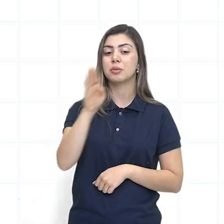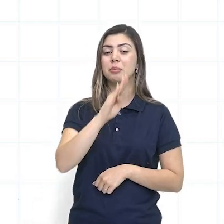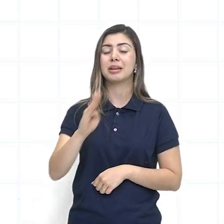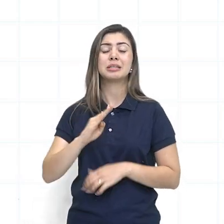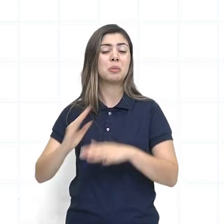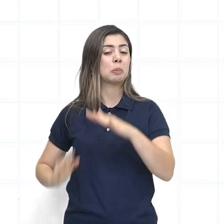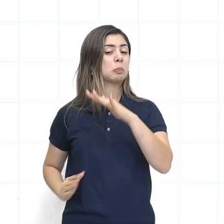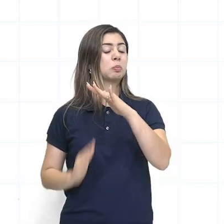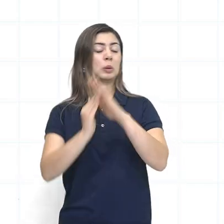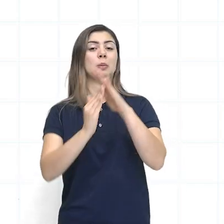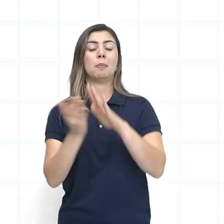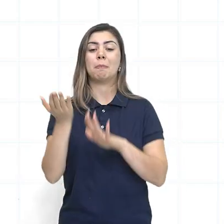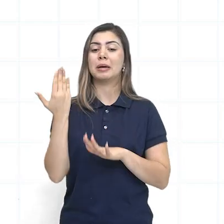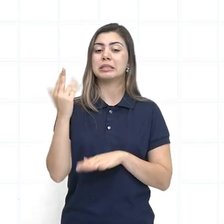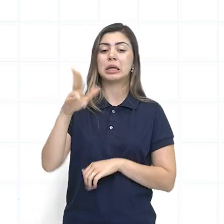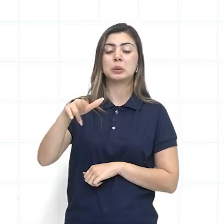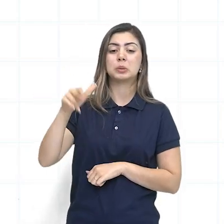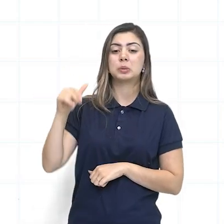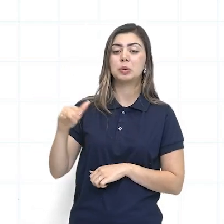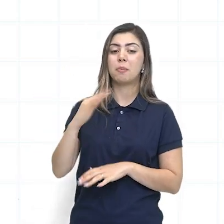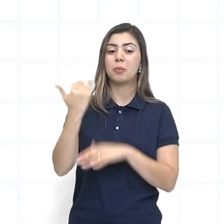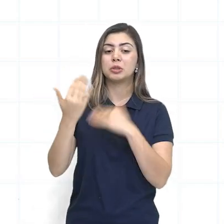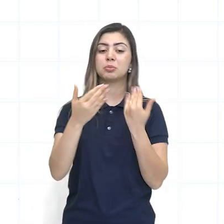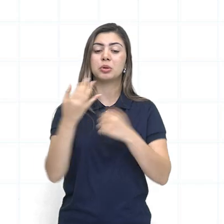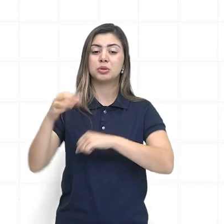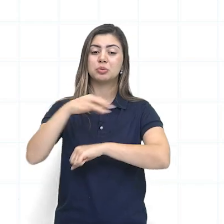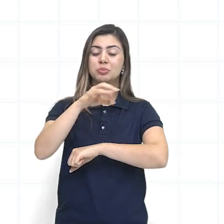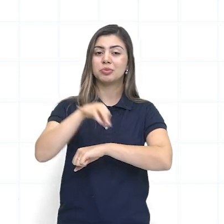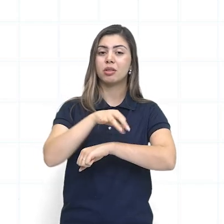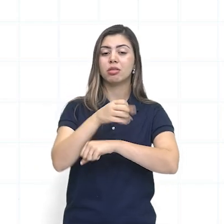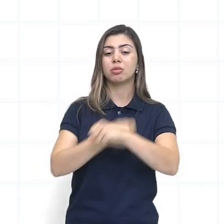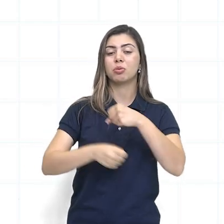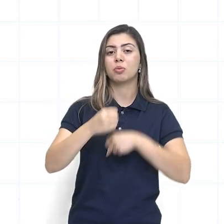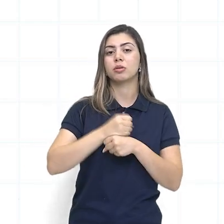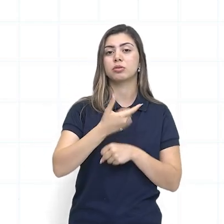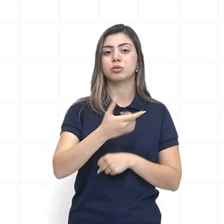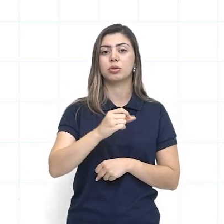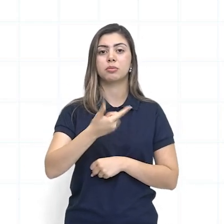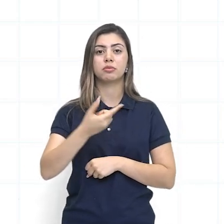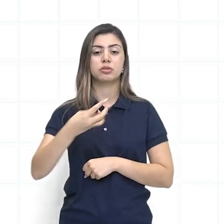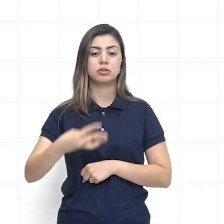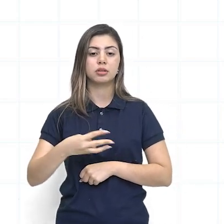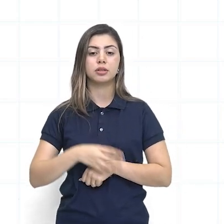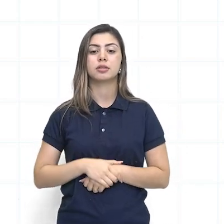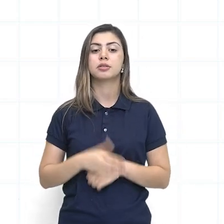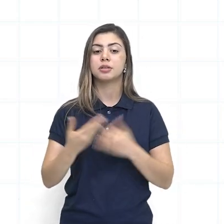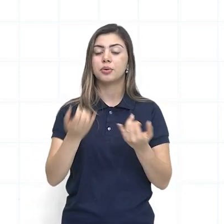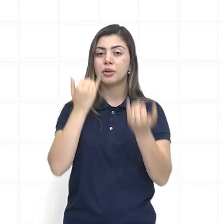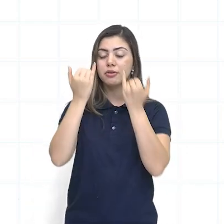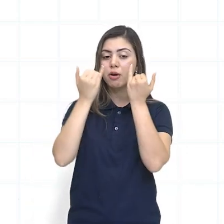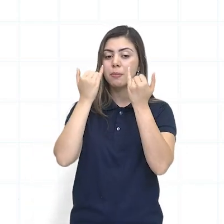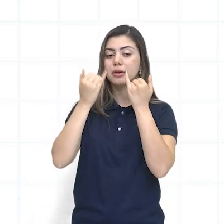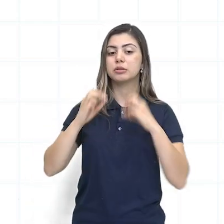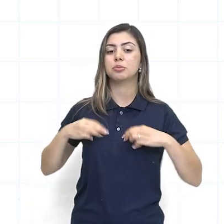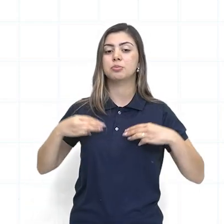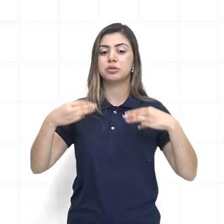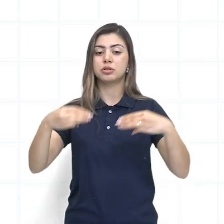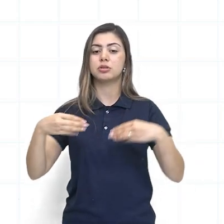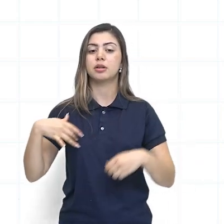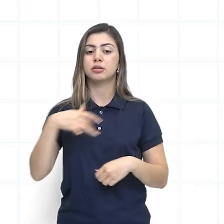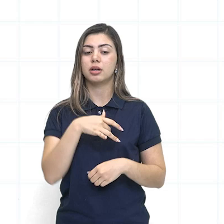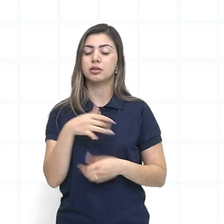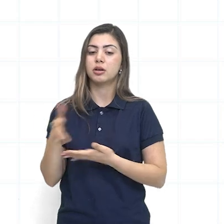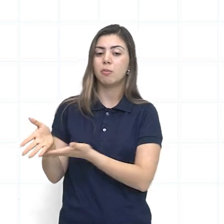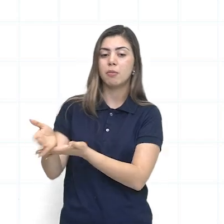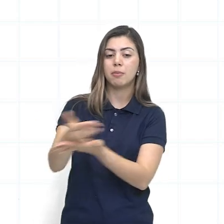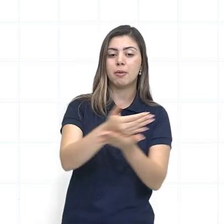bateu o recorde de mortes por dengue no ano de 2023. Dados divulgados pelo Ministério